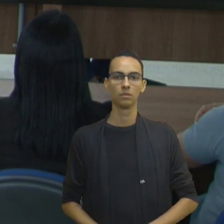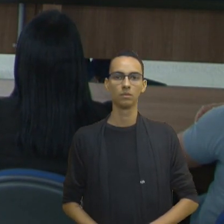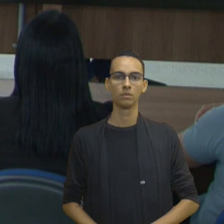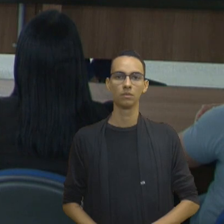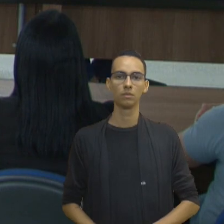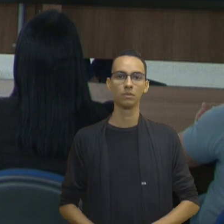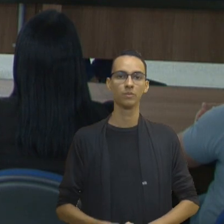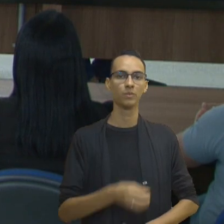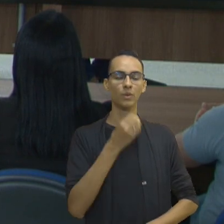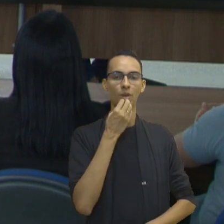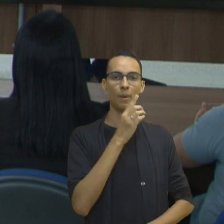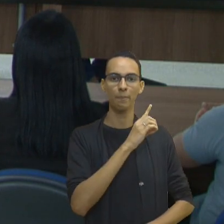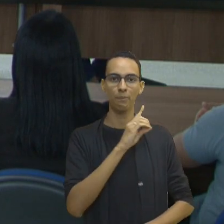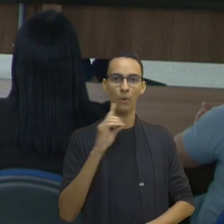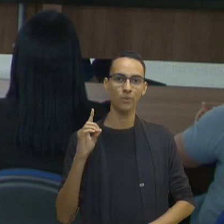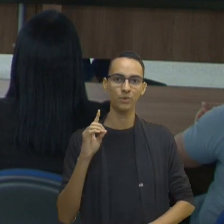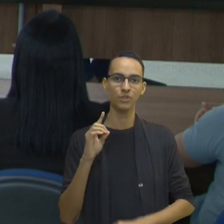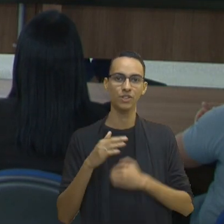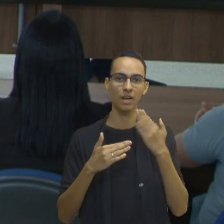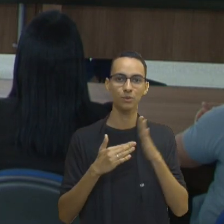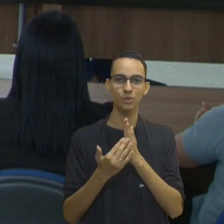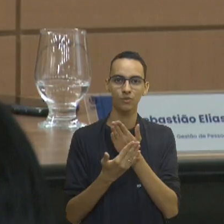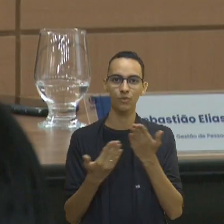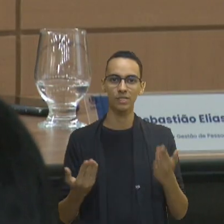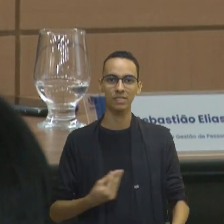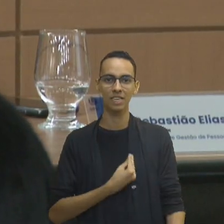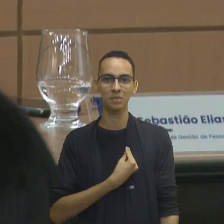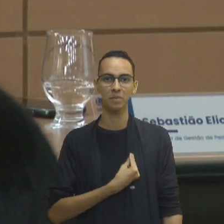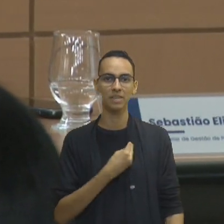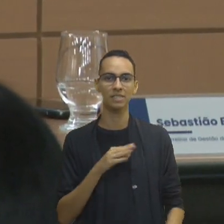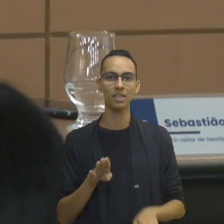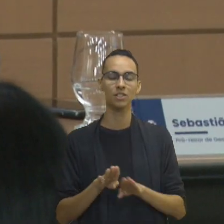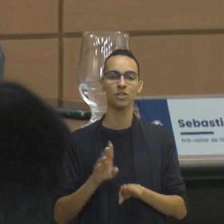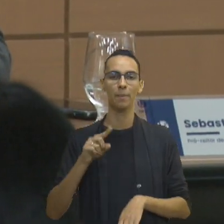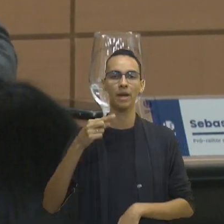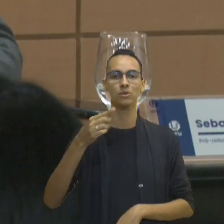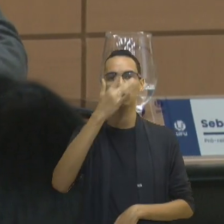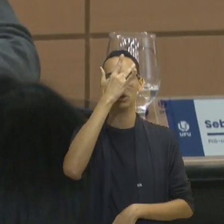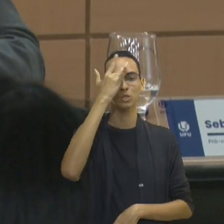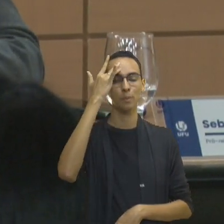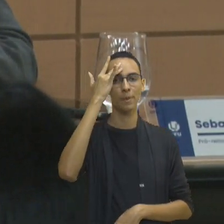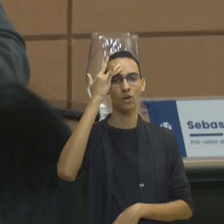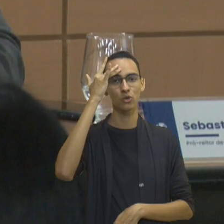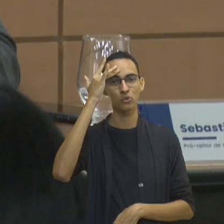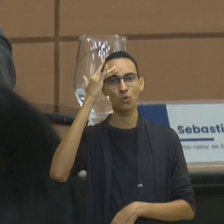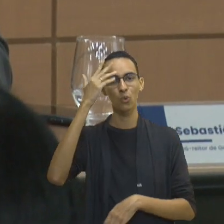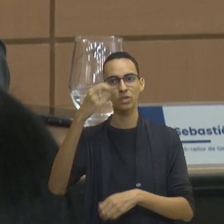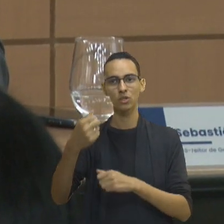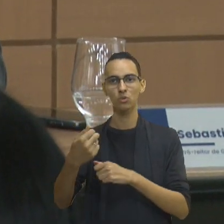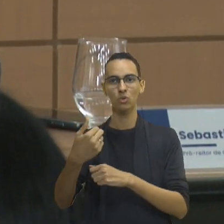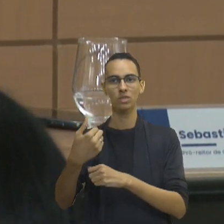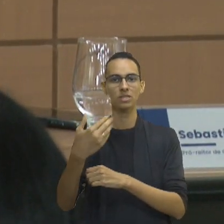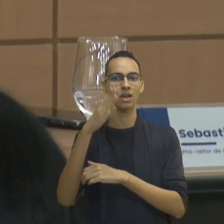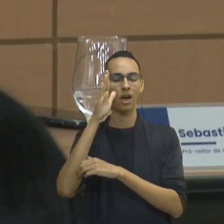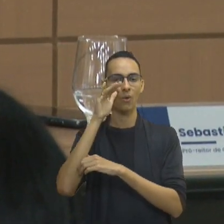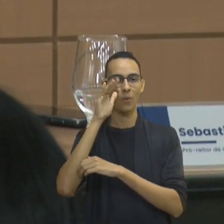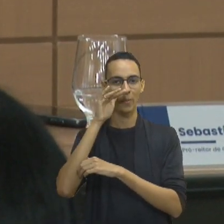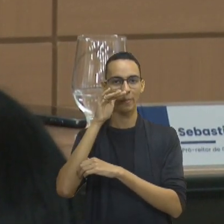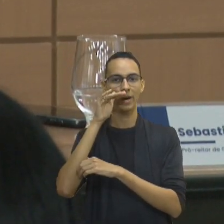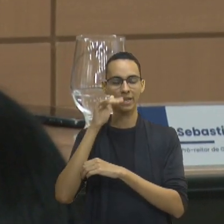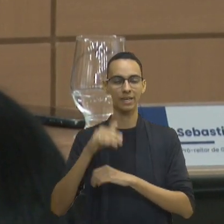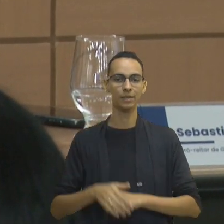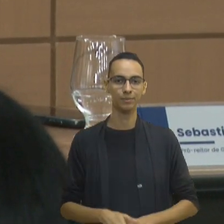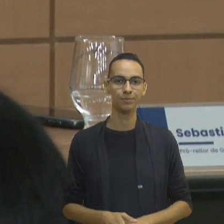Muito bom dia aos presentes e também àquelas pessoas que nos acompanham pelos veículos aí de comunicação.